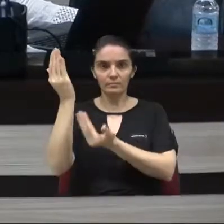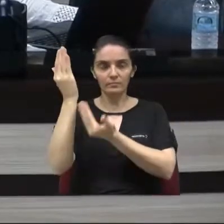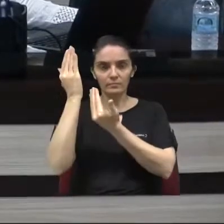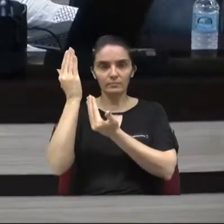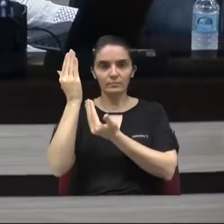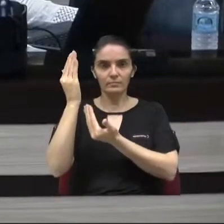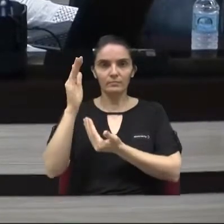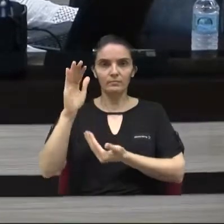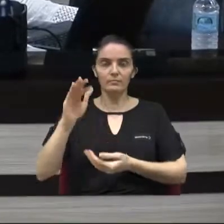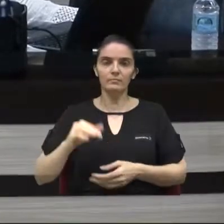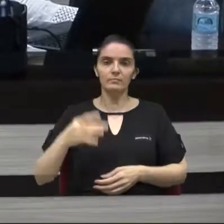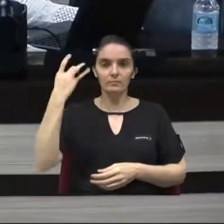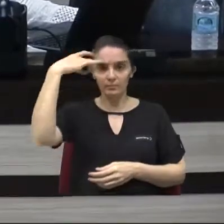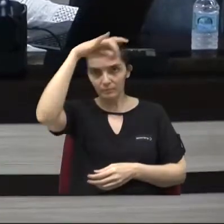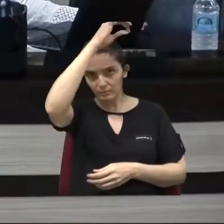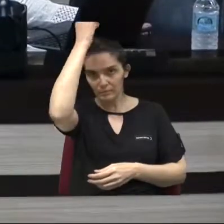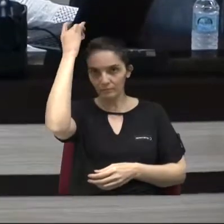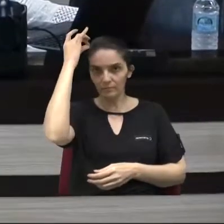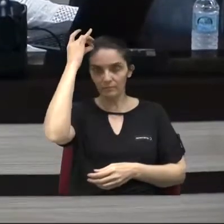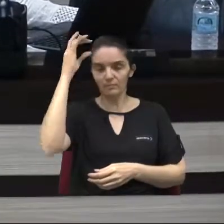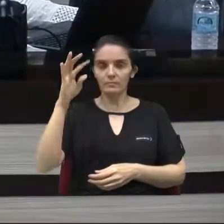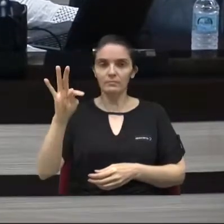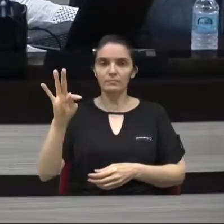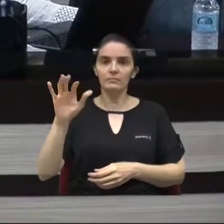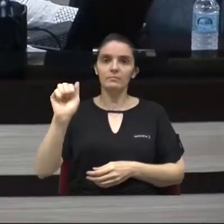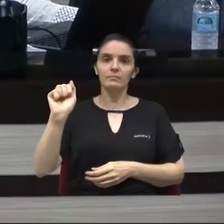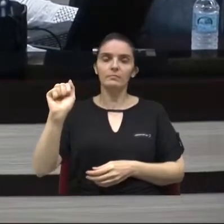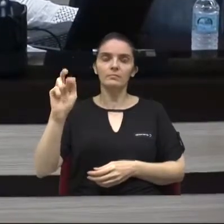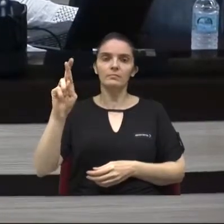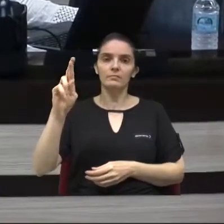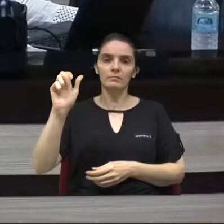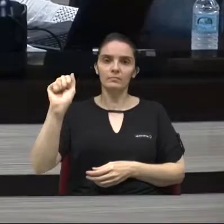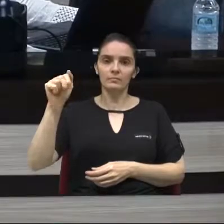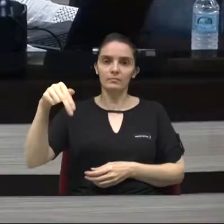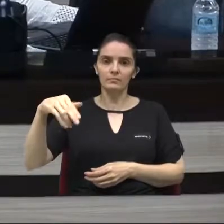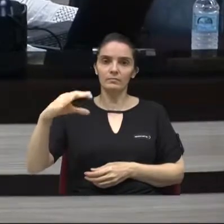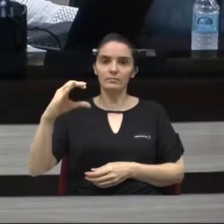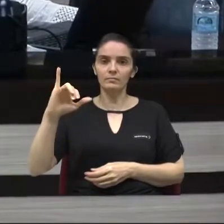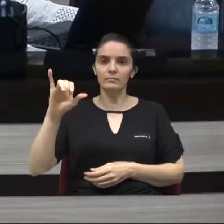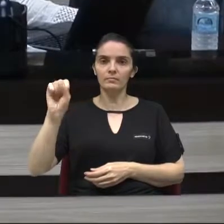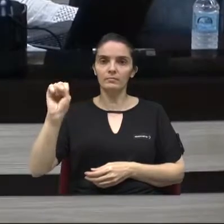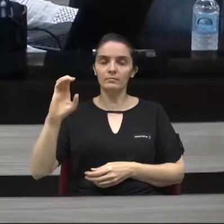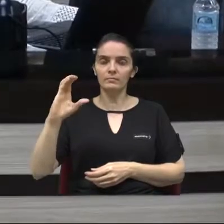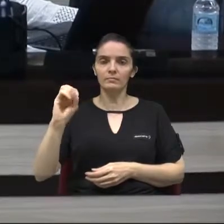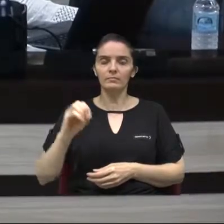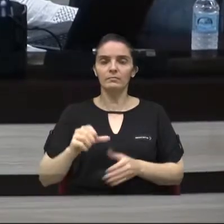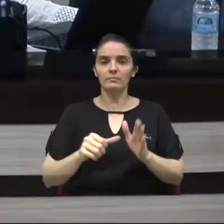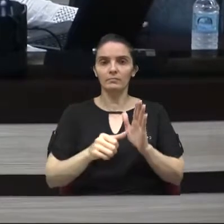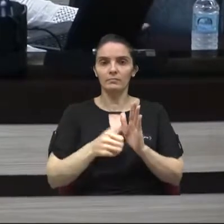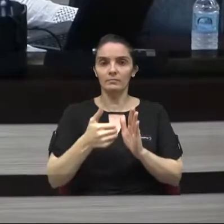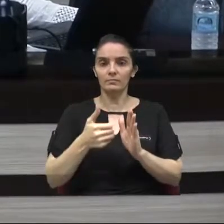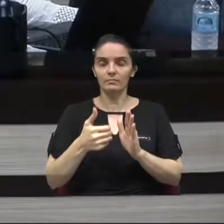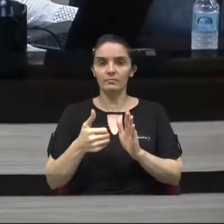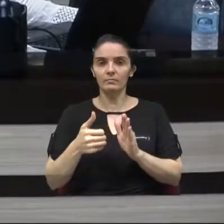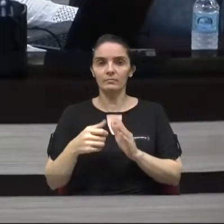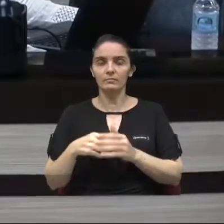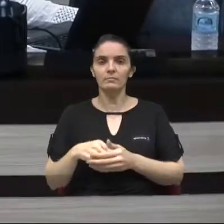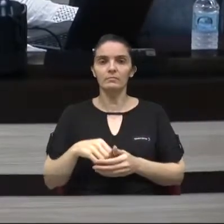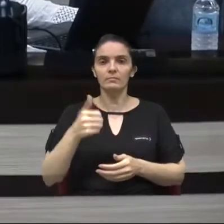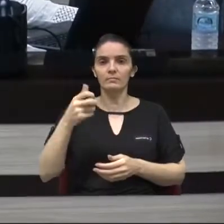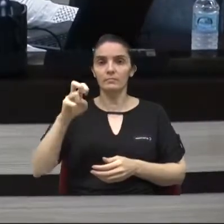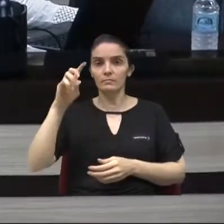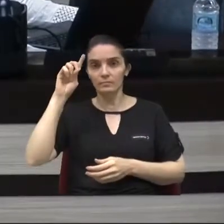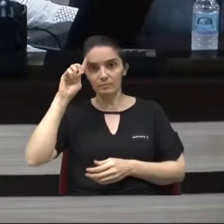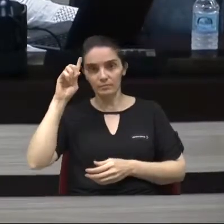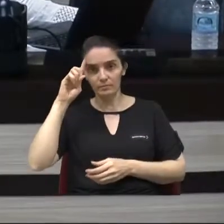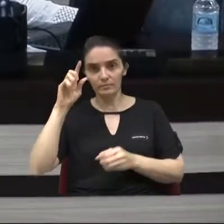de Assis, bairro dos Frades, a ser celebrada na primeira quinzena de outubro. Autoria da vereadora Lucinês